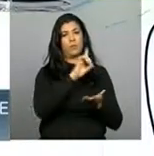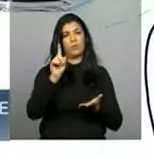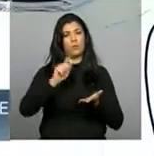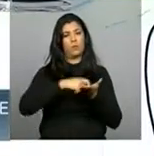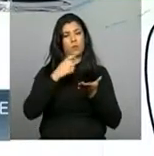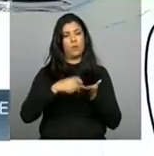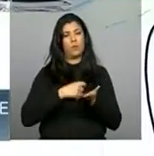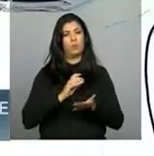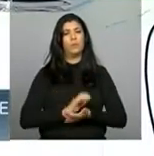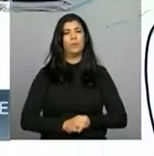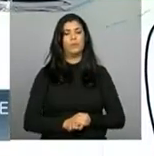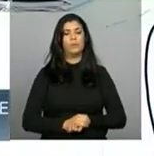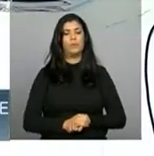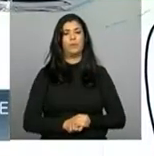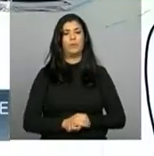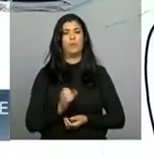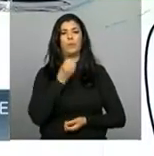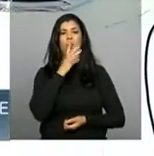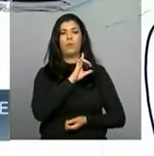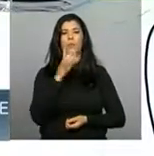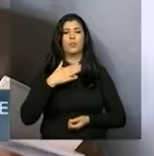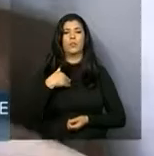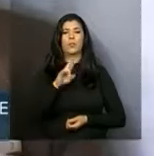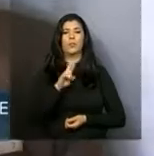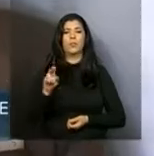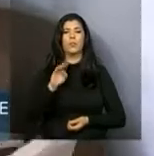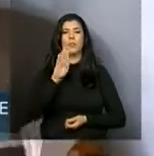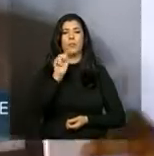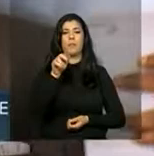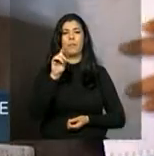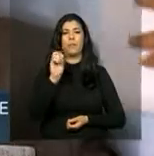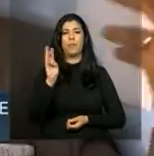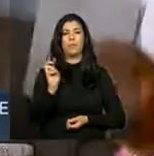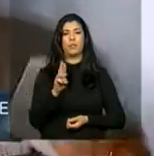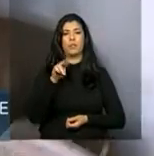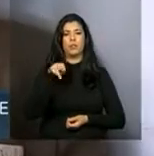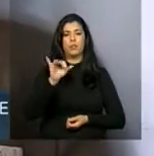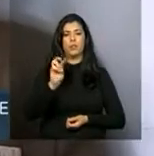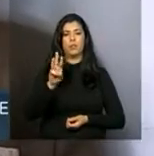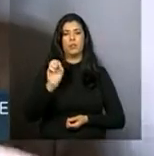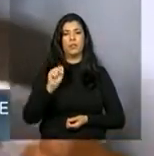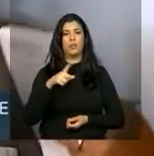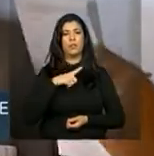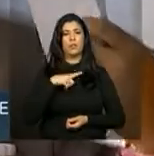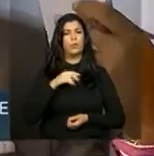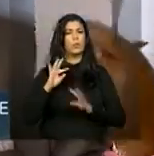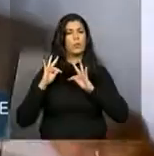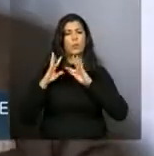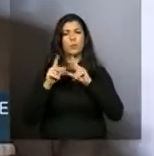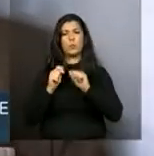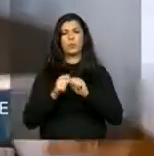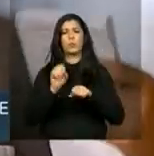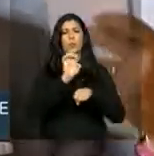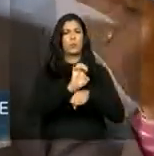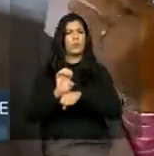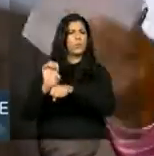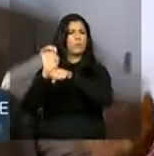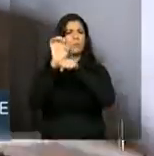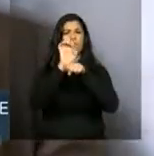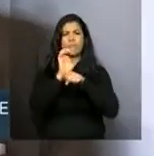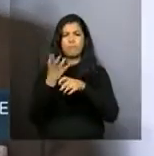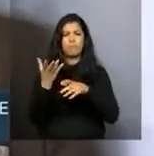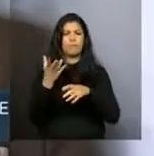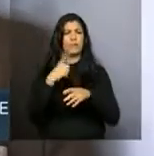essas assinaturas o dia todo mundo e vão Brandão da Band News Governador por tudo que o estado passou durante o ano que foi noticiado